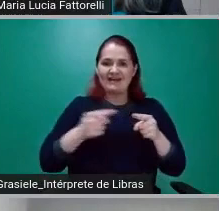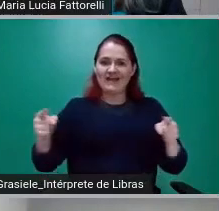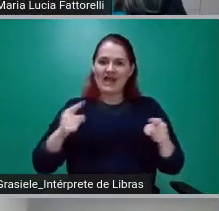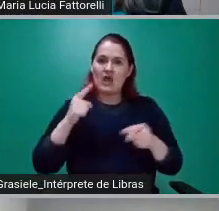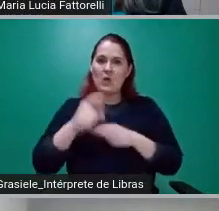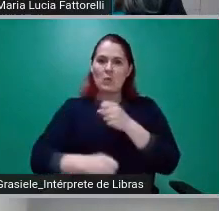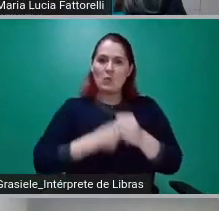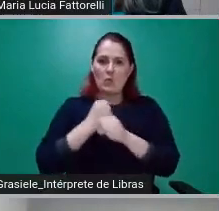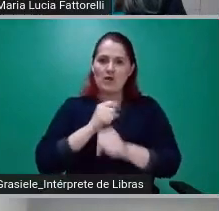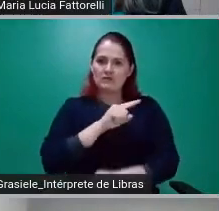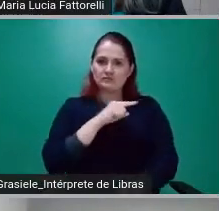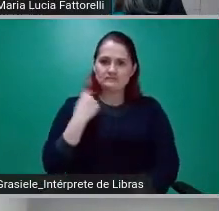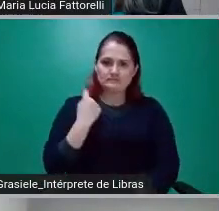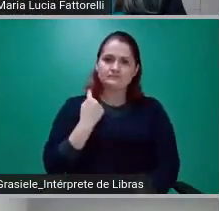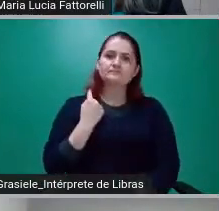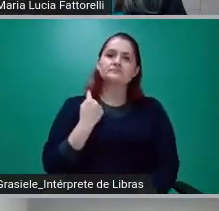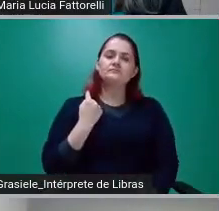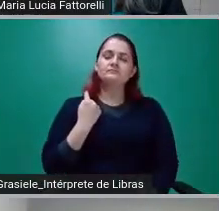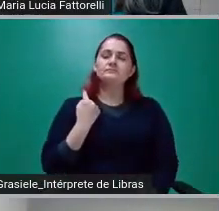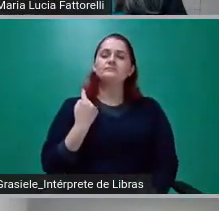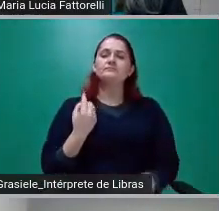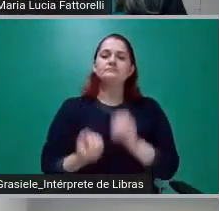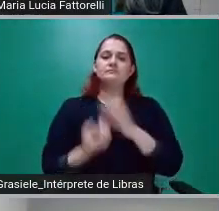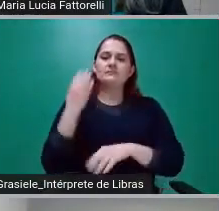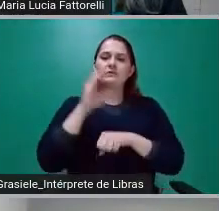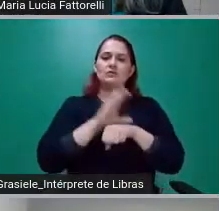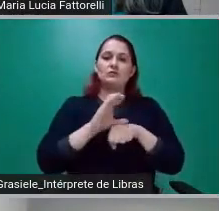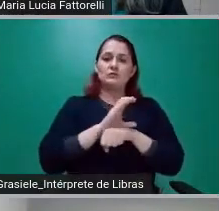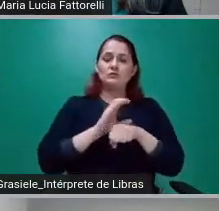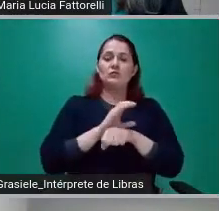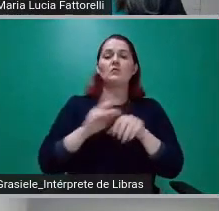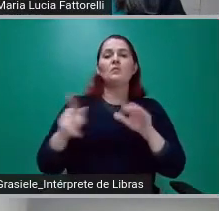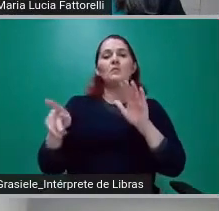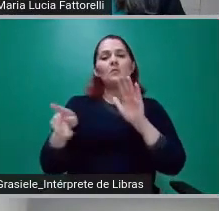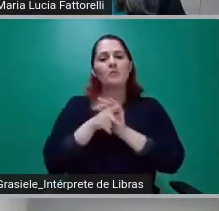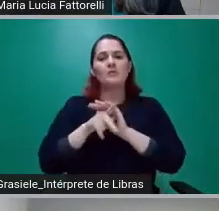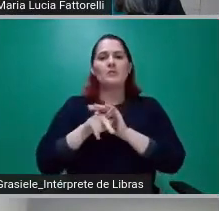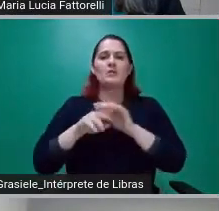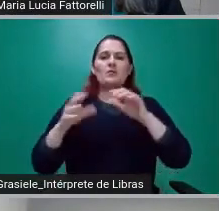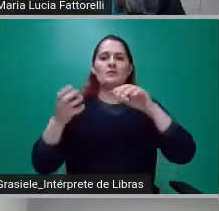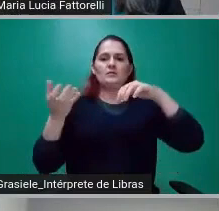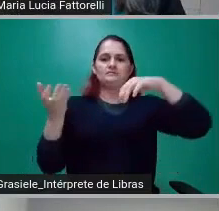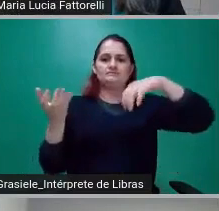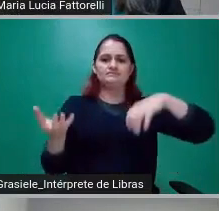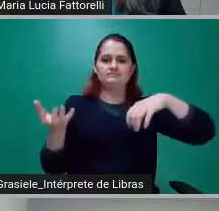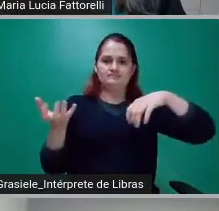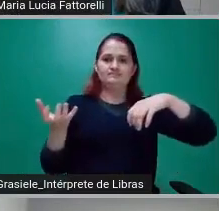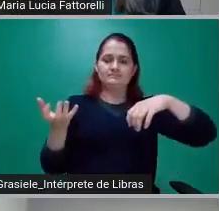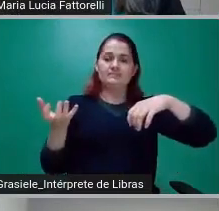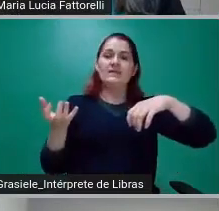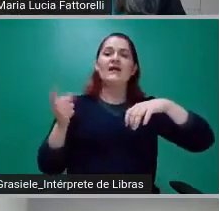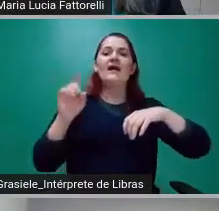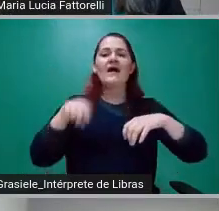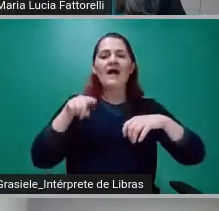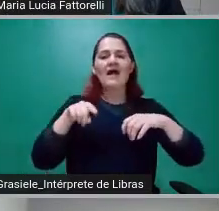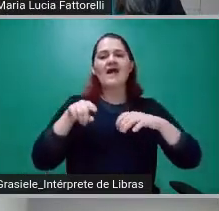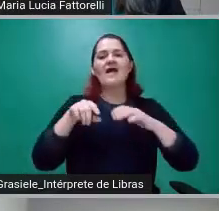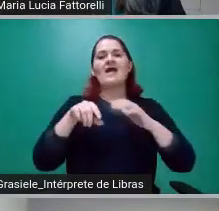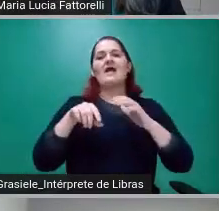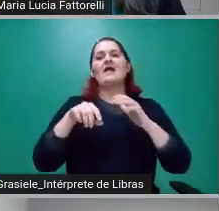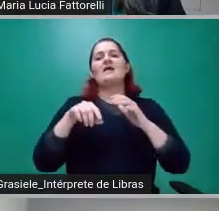da Constituição, o Congresso Nacional, através de comissão mista, realizasse um